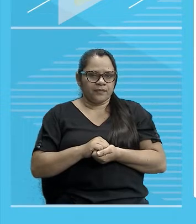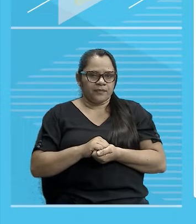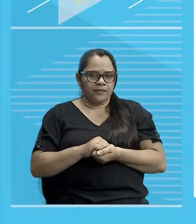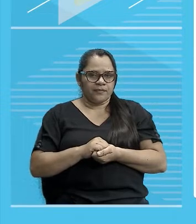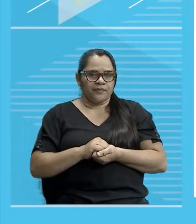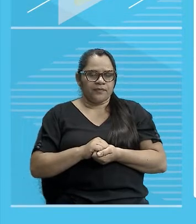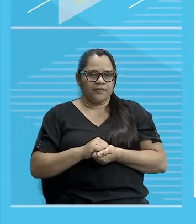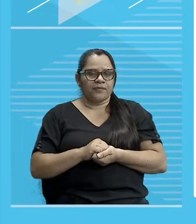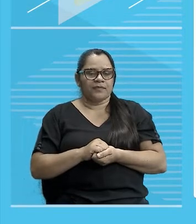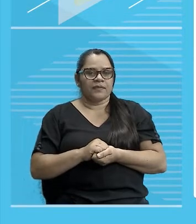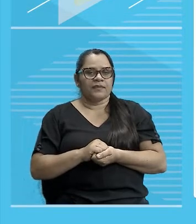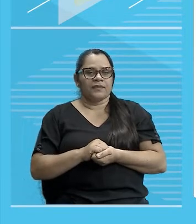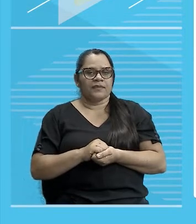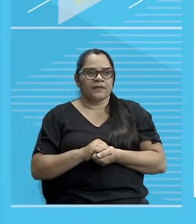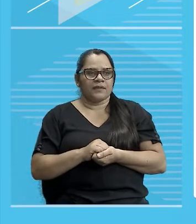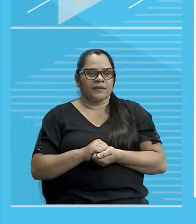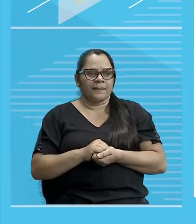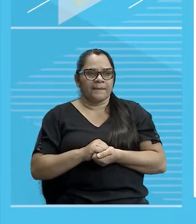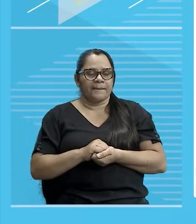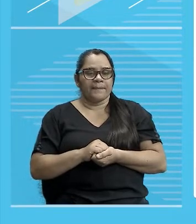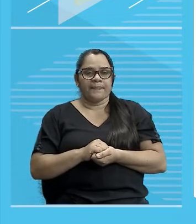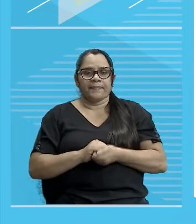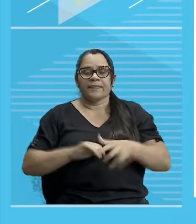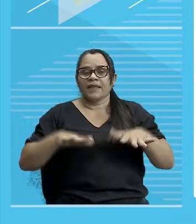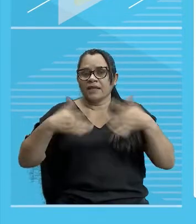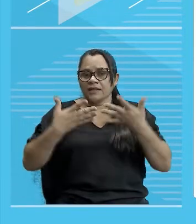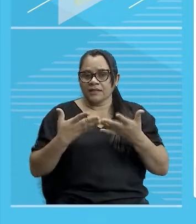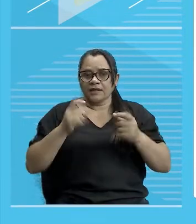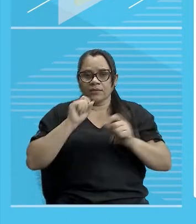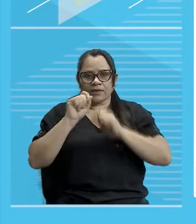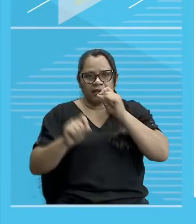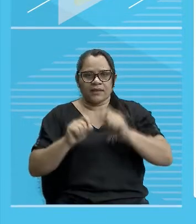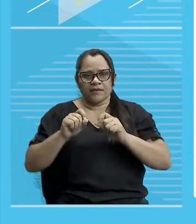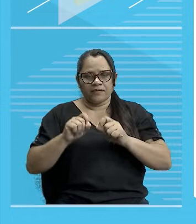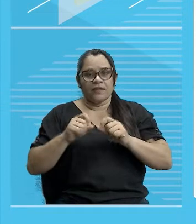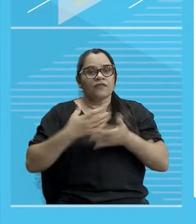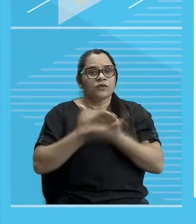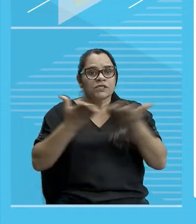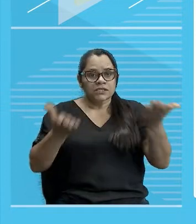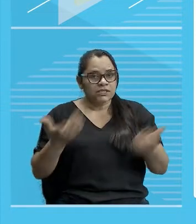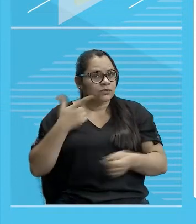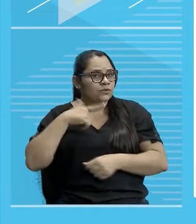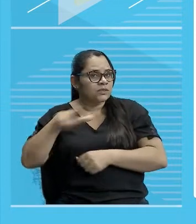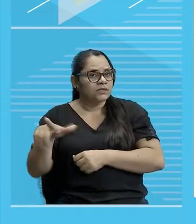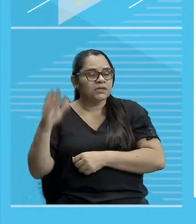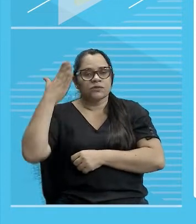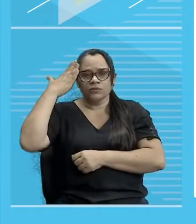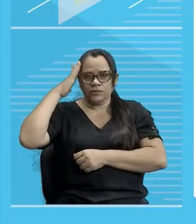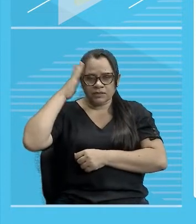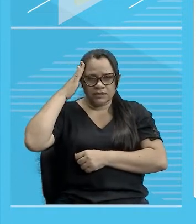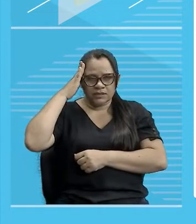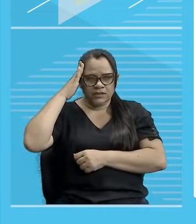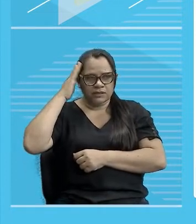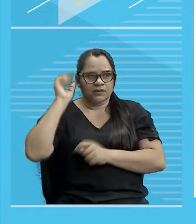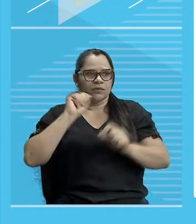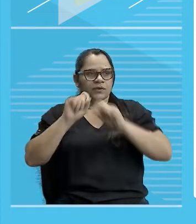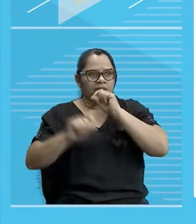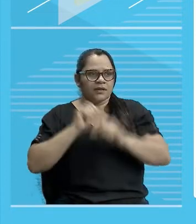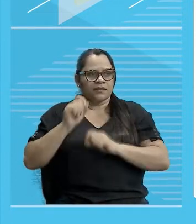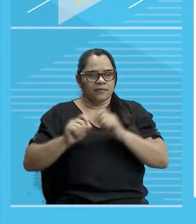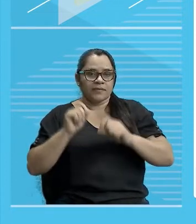tranquilo Então meus queridos conseguiram entender então ação